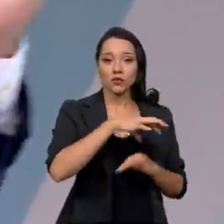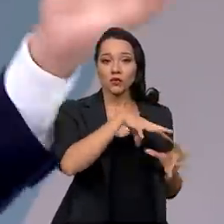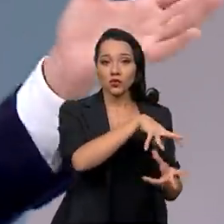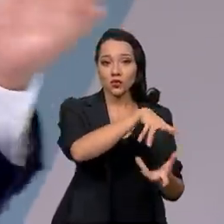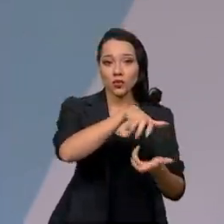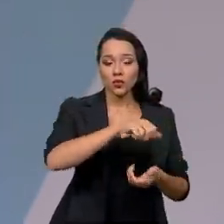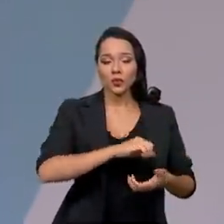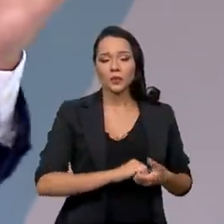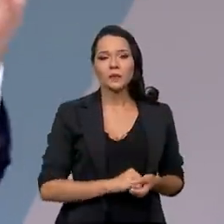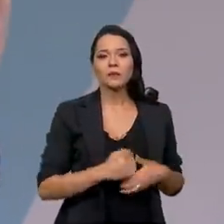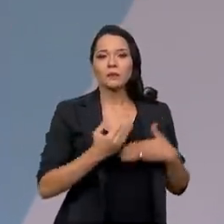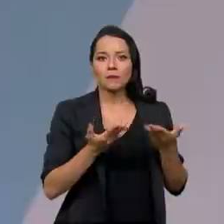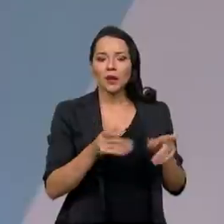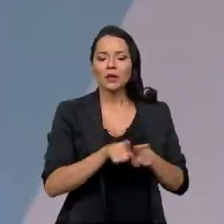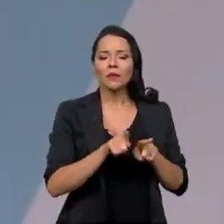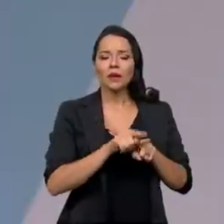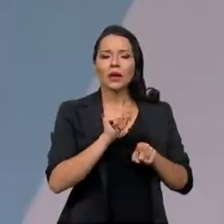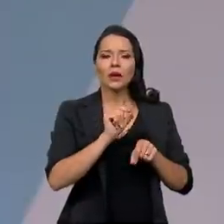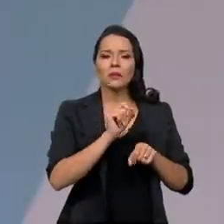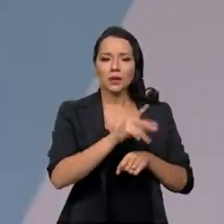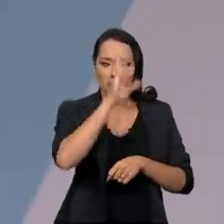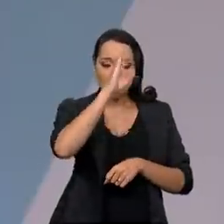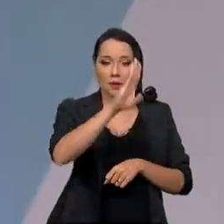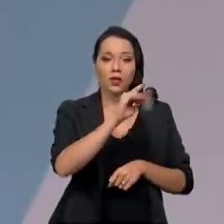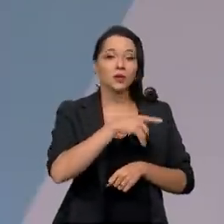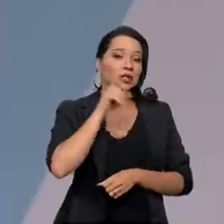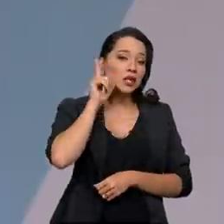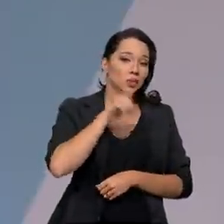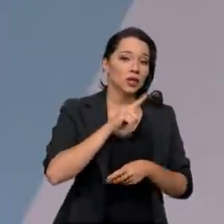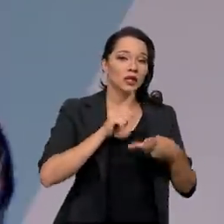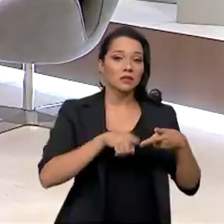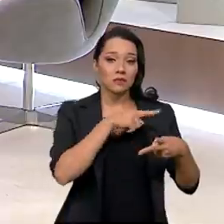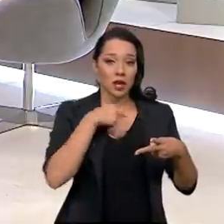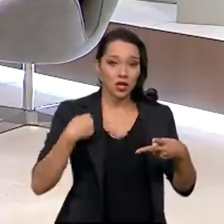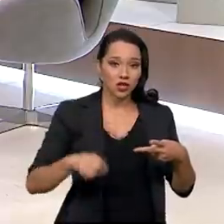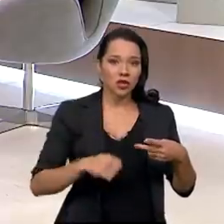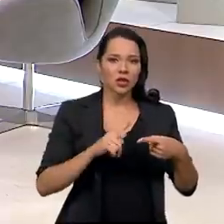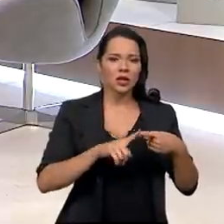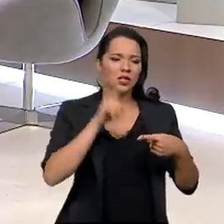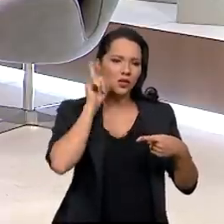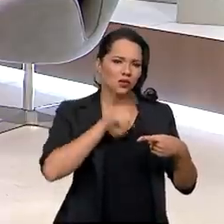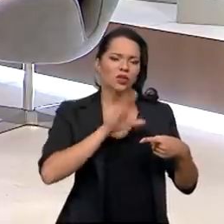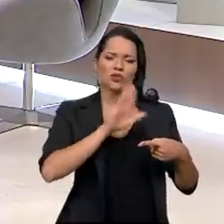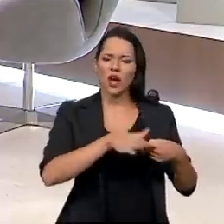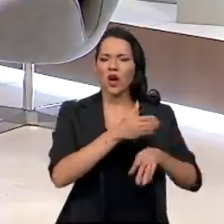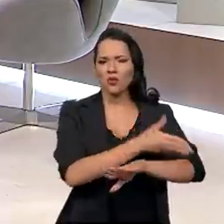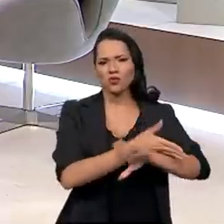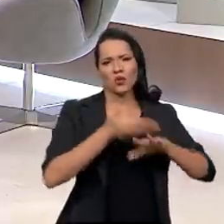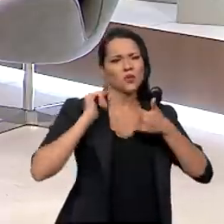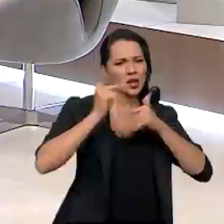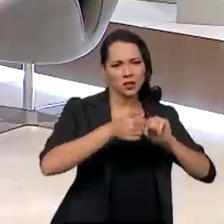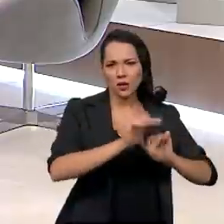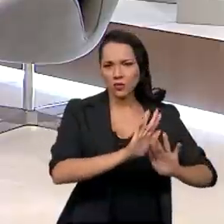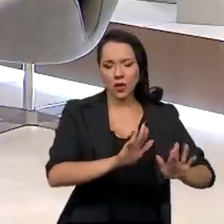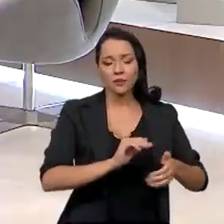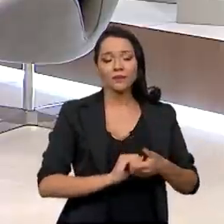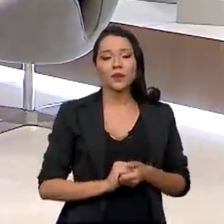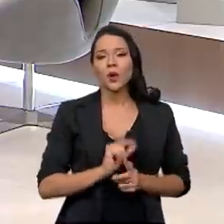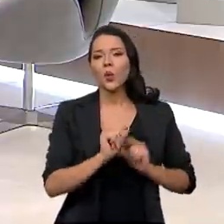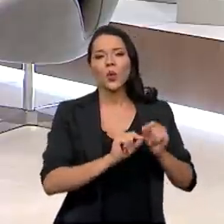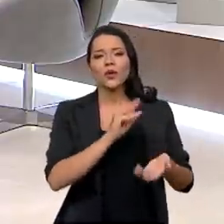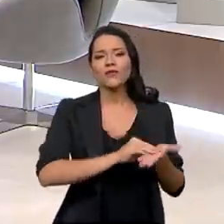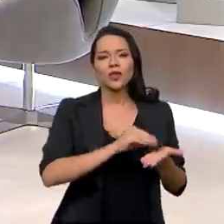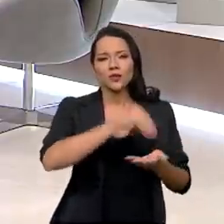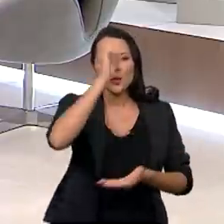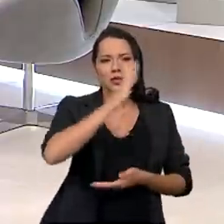mundo, obviamente liderada pelos Estados Unidos e pela China, Estados Unidos já tradicionalmente há muito tempo. O que falta